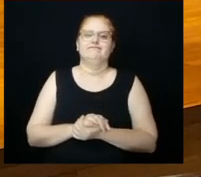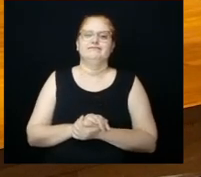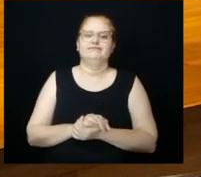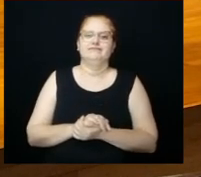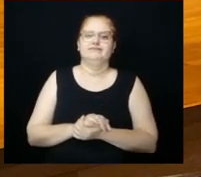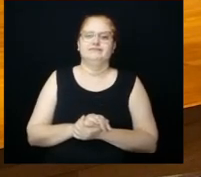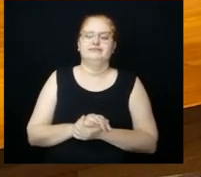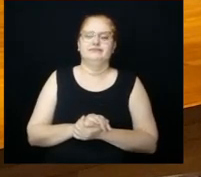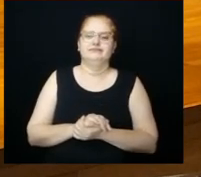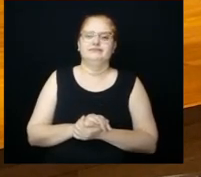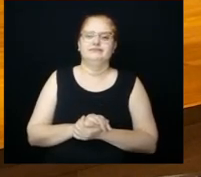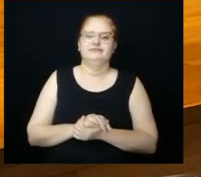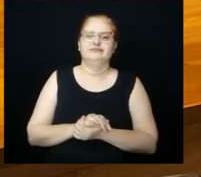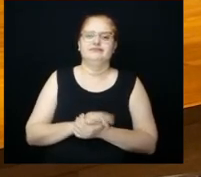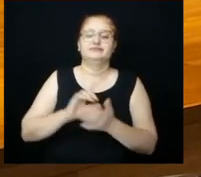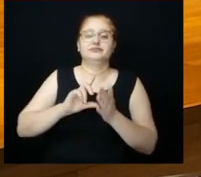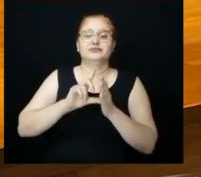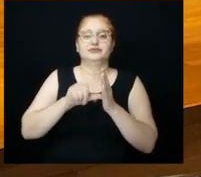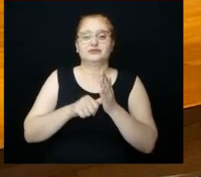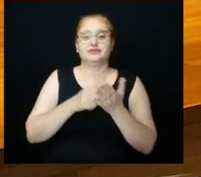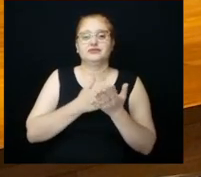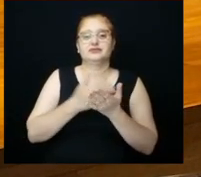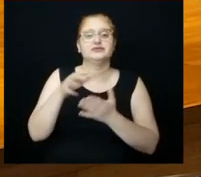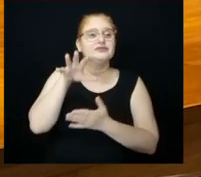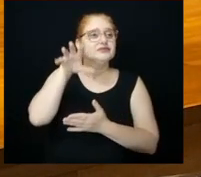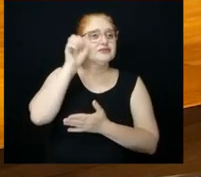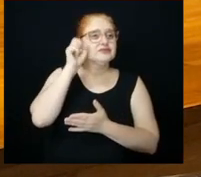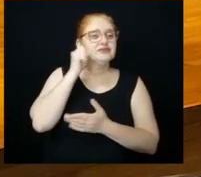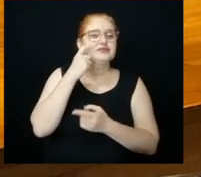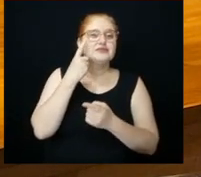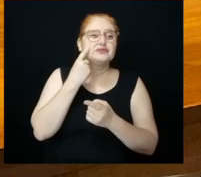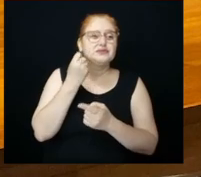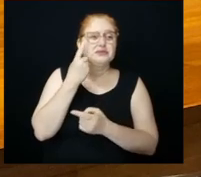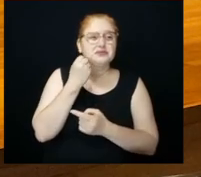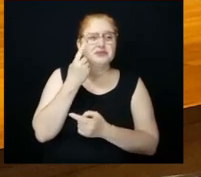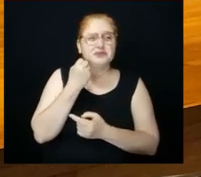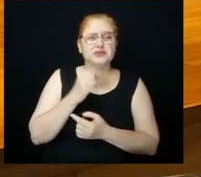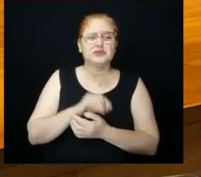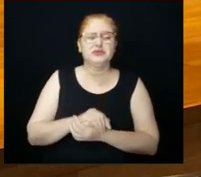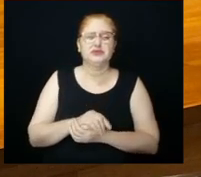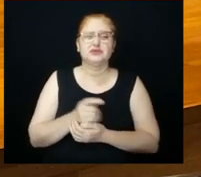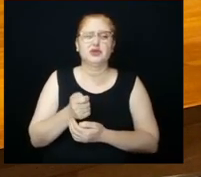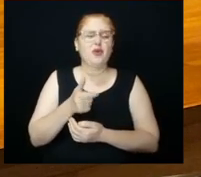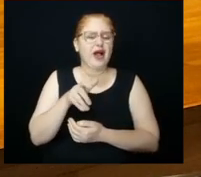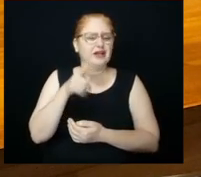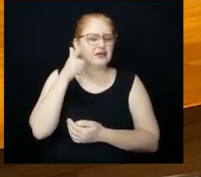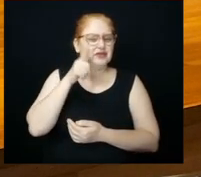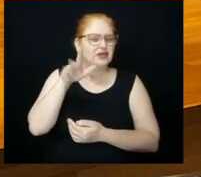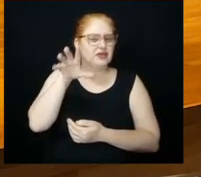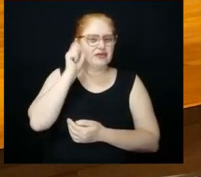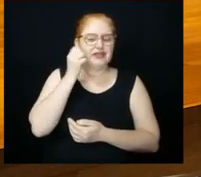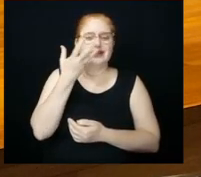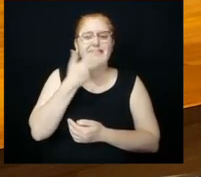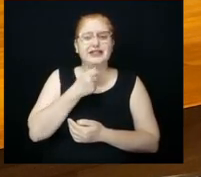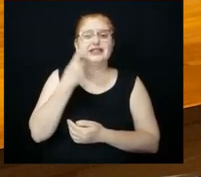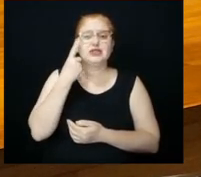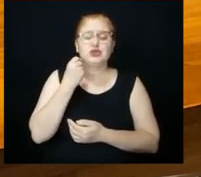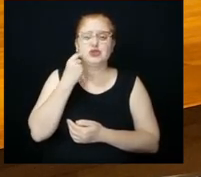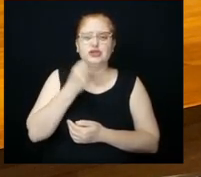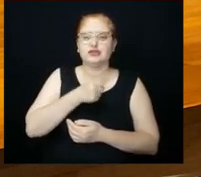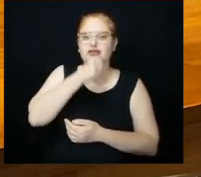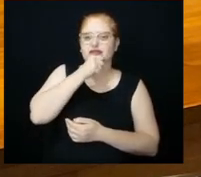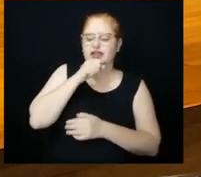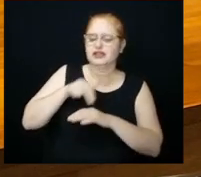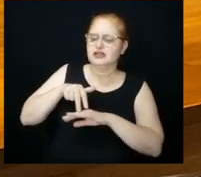golote. Mais tarde, se começa a escutar um pranto num fio quase inaudível. É Mundinga que chora. O velho